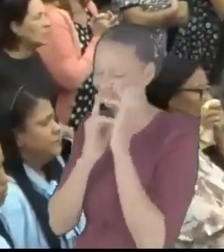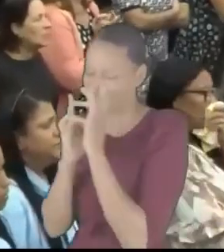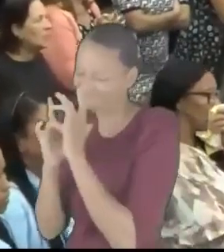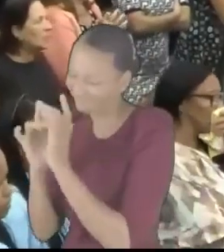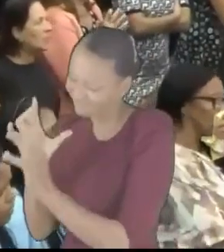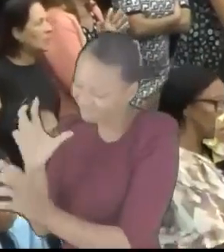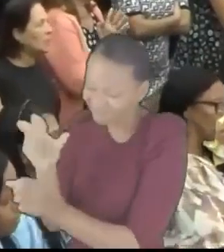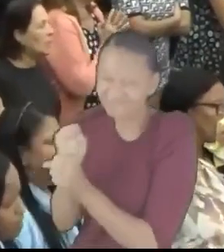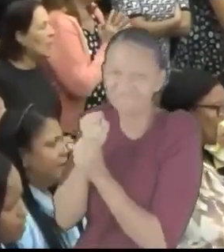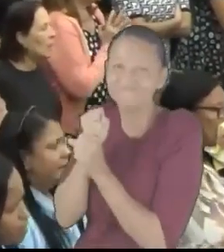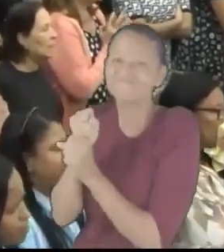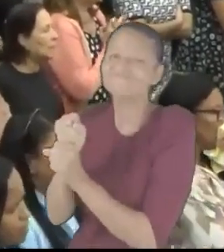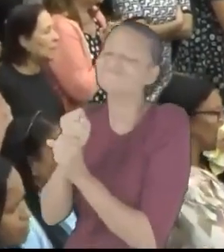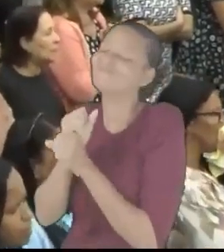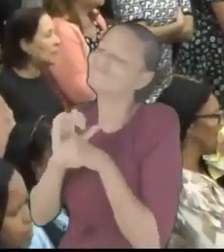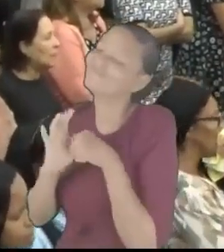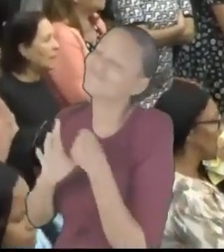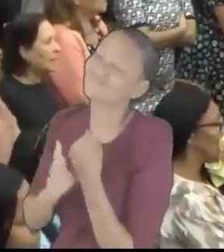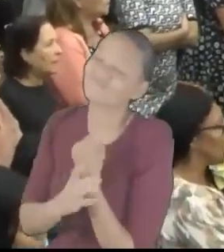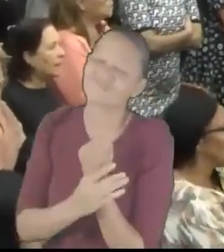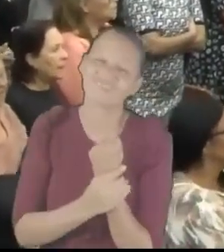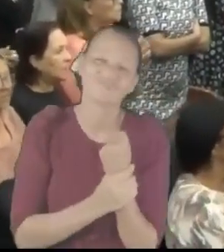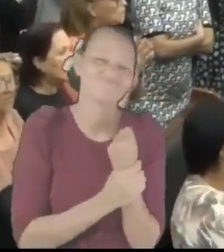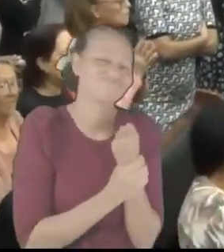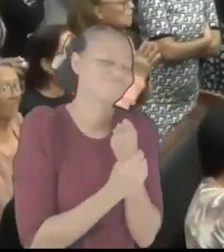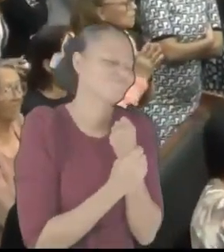E abrigo.